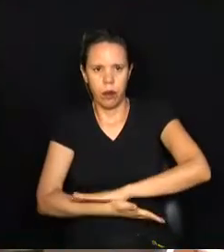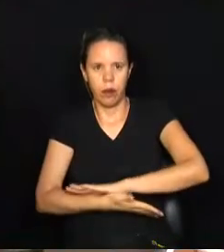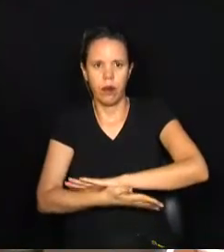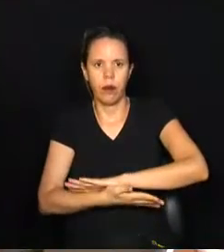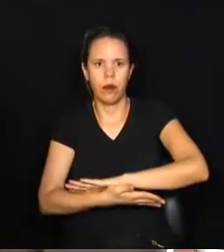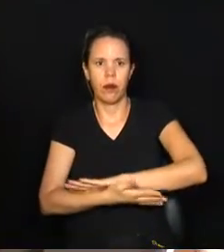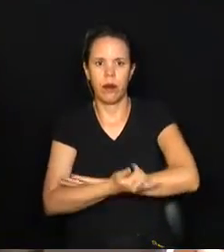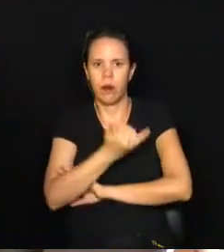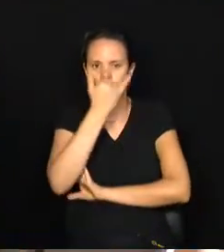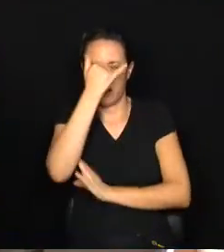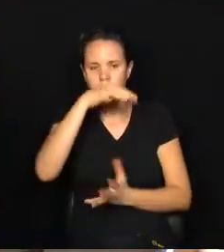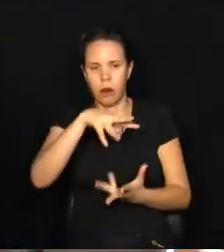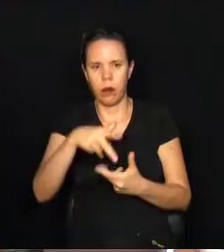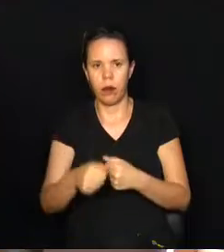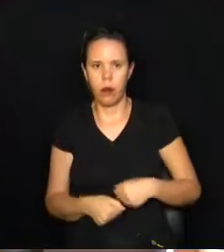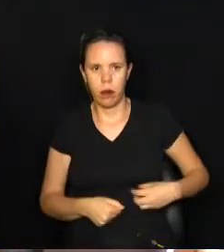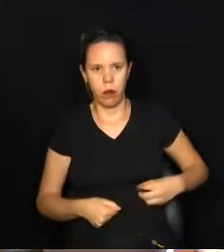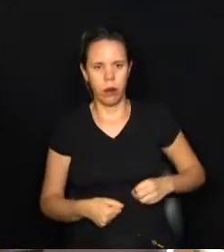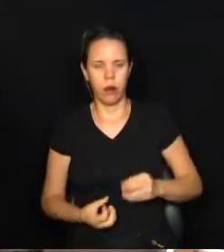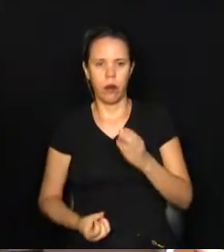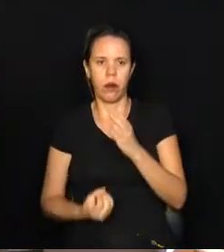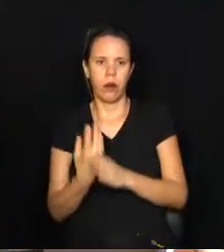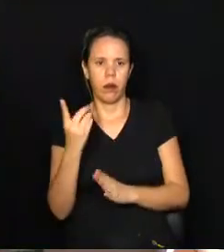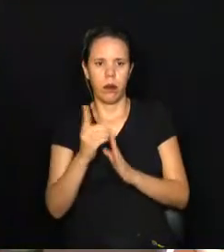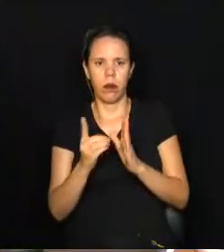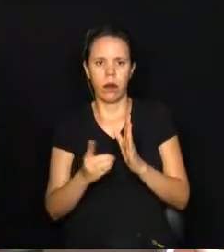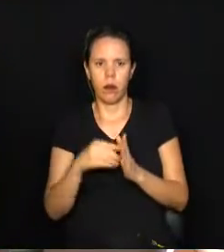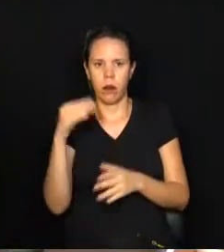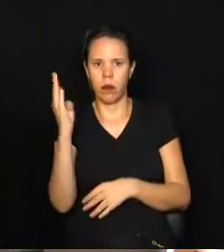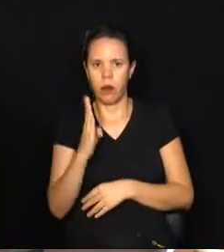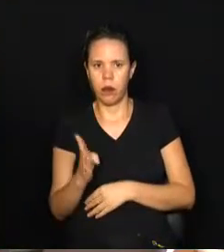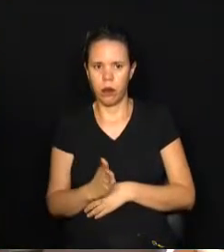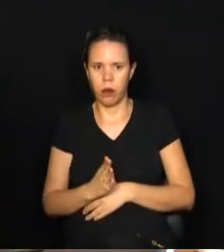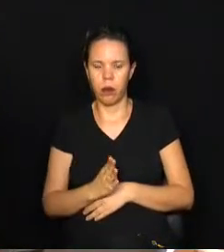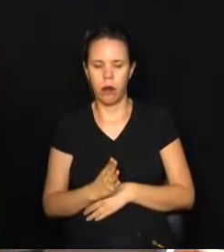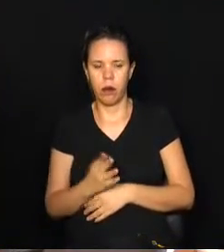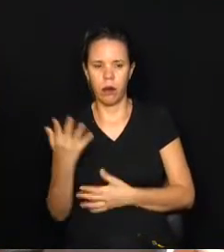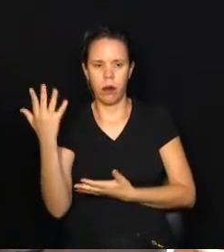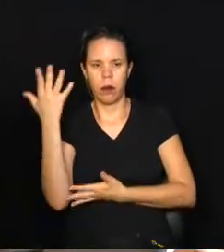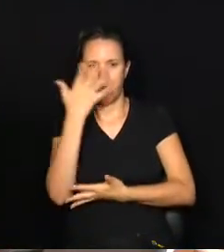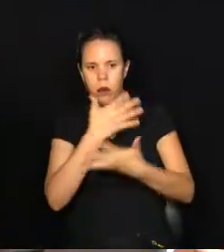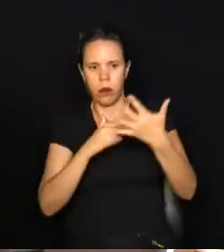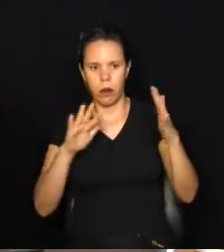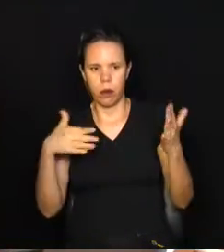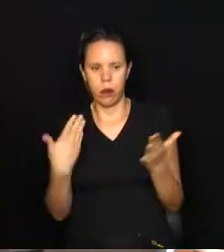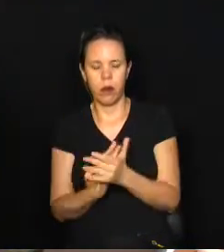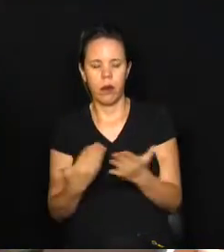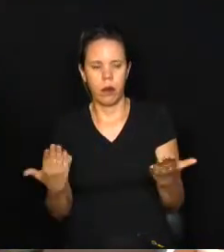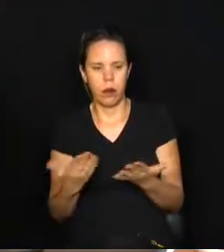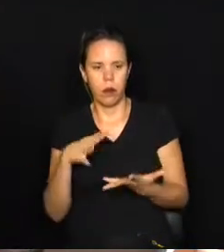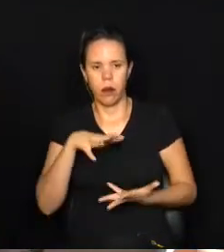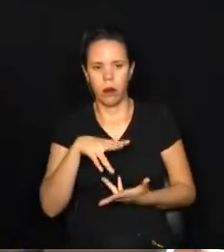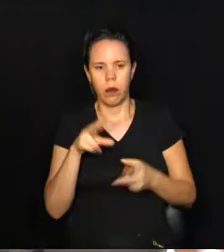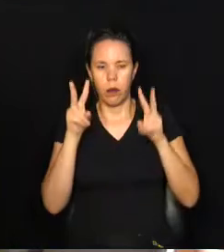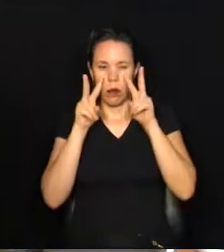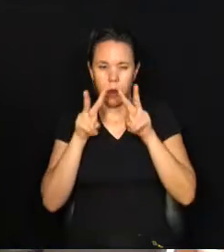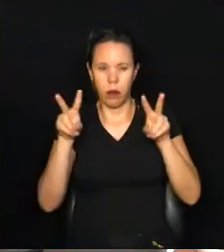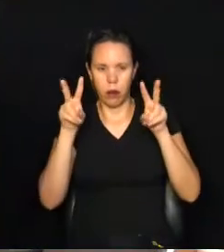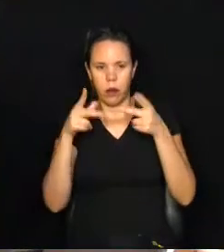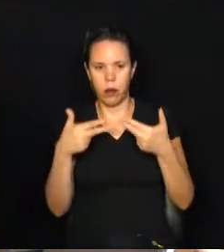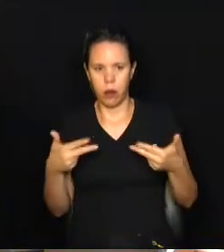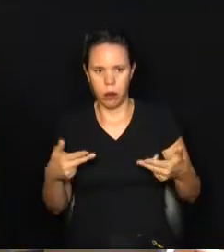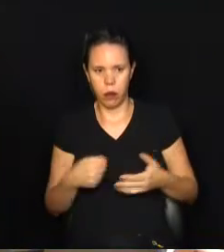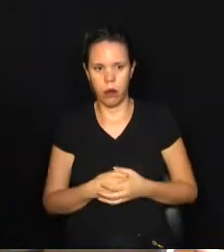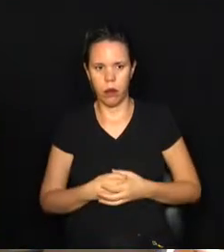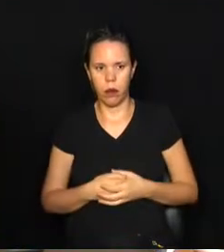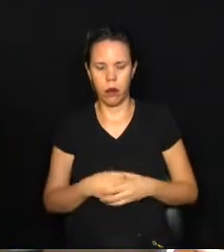no mundo, estava sendo criado um decreto no Brasil que atrapalha até hoje o mundo visual. Então,